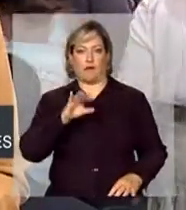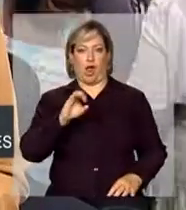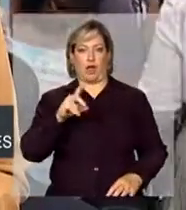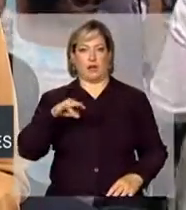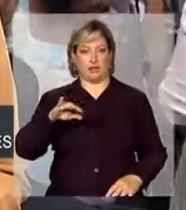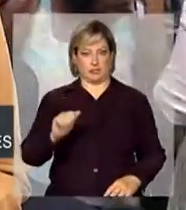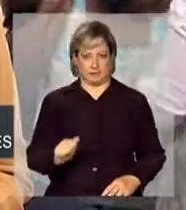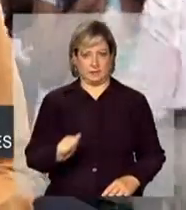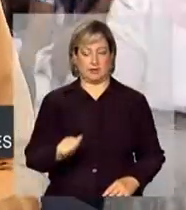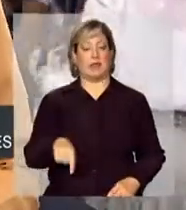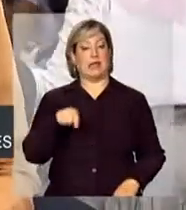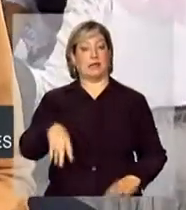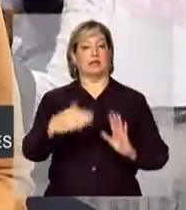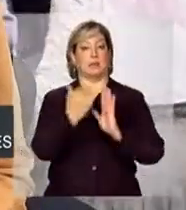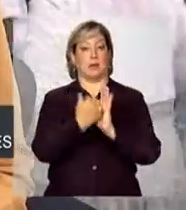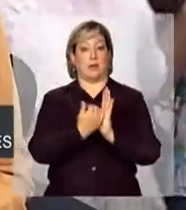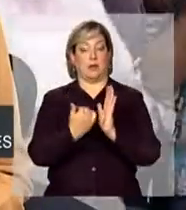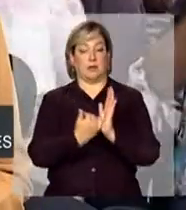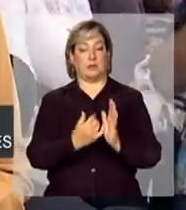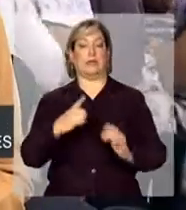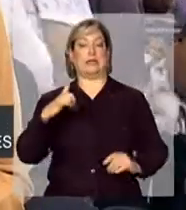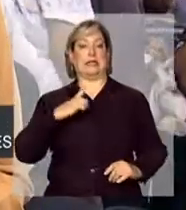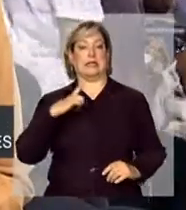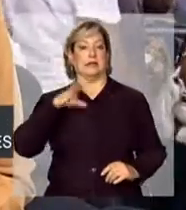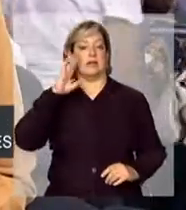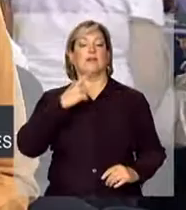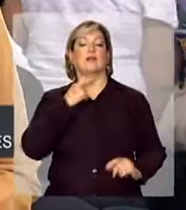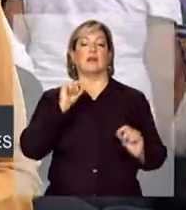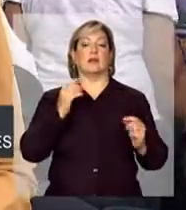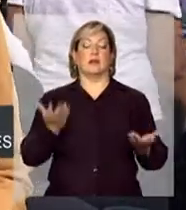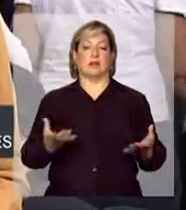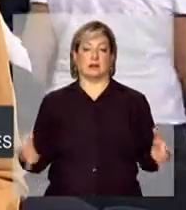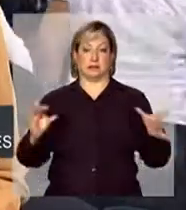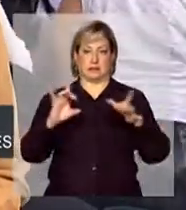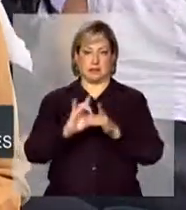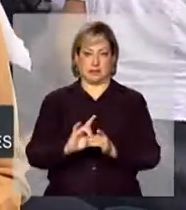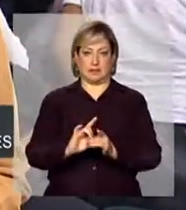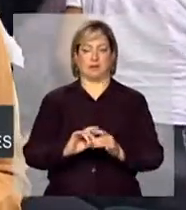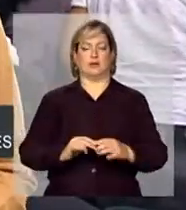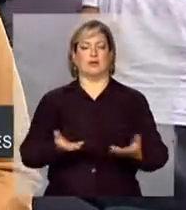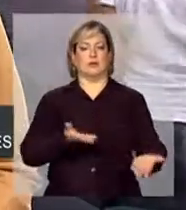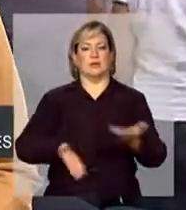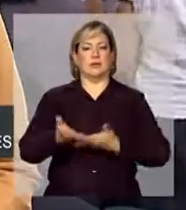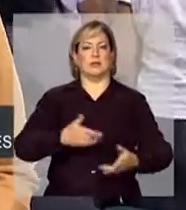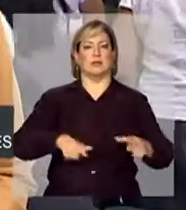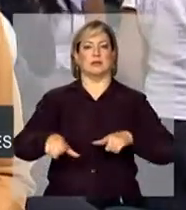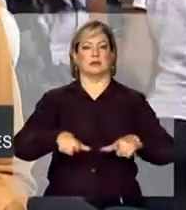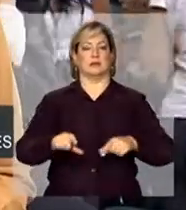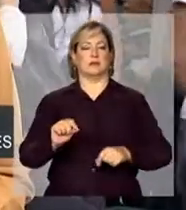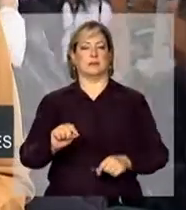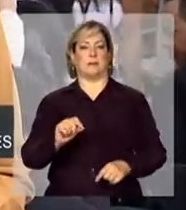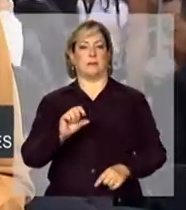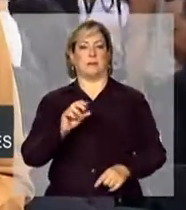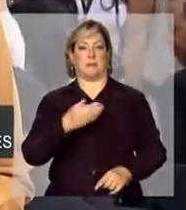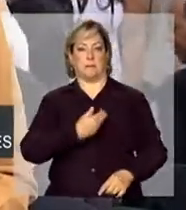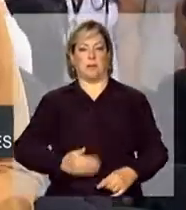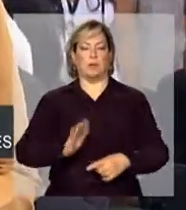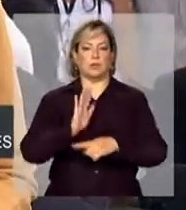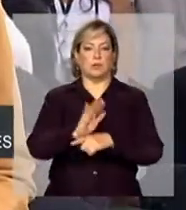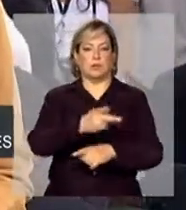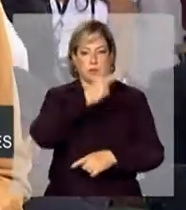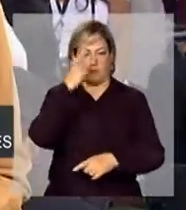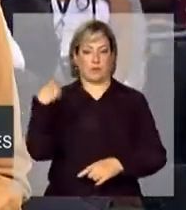que tem objetivo de integrar os serviços públicos e organizar melhor o atendimento às vítimas